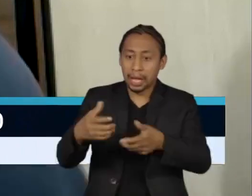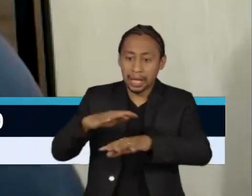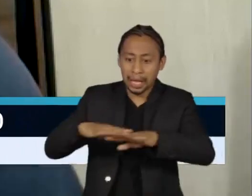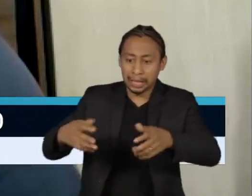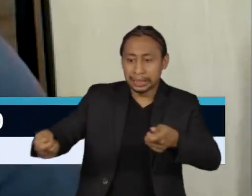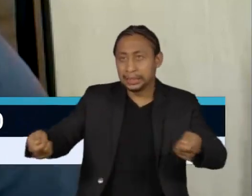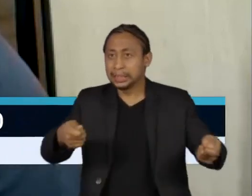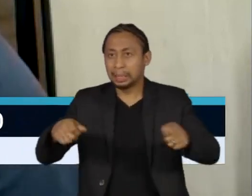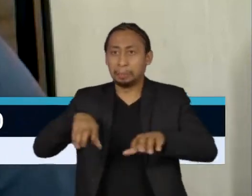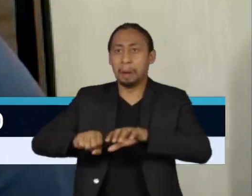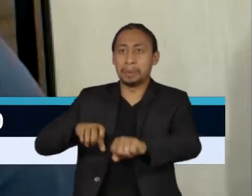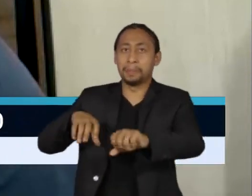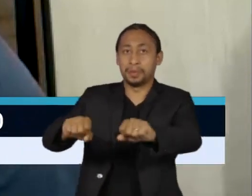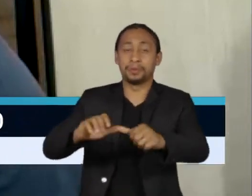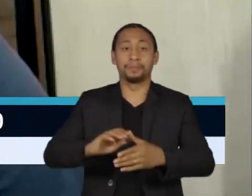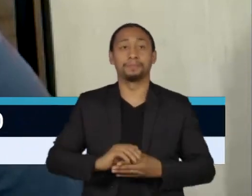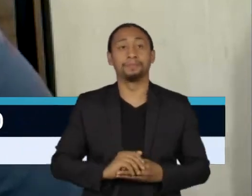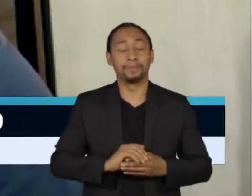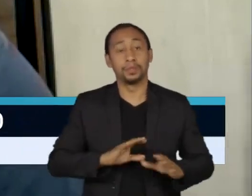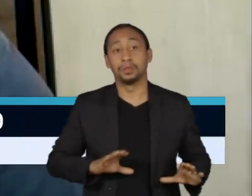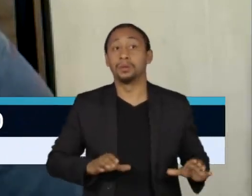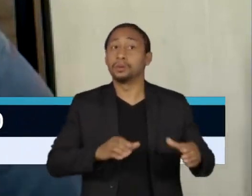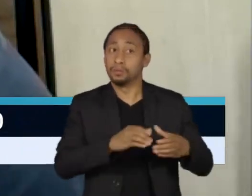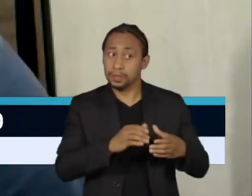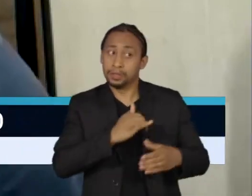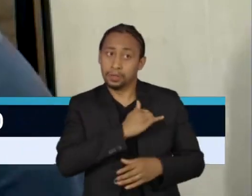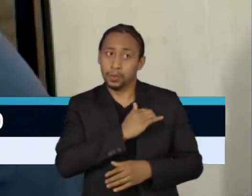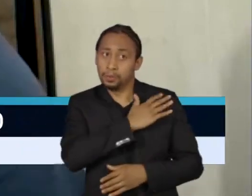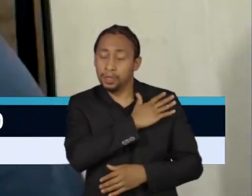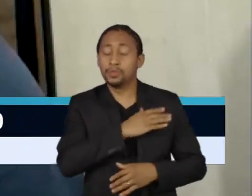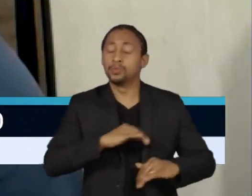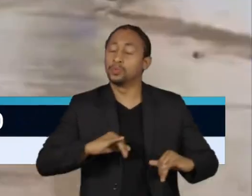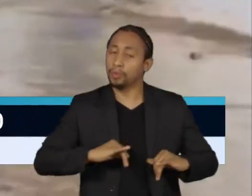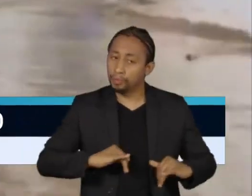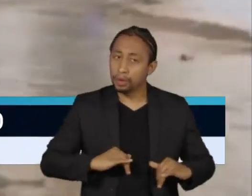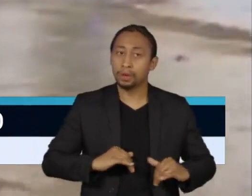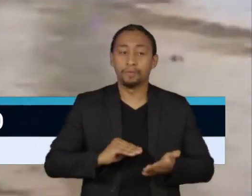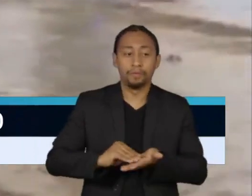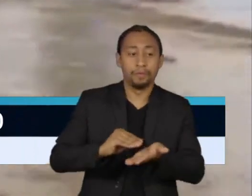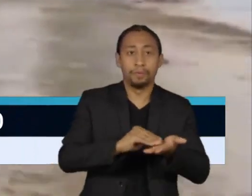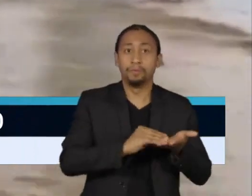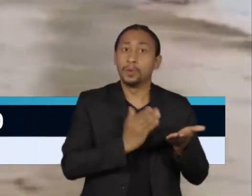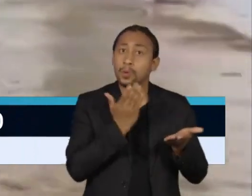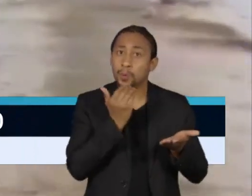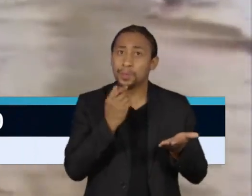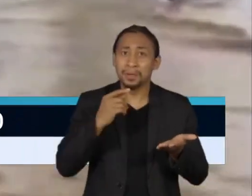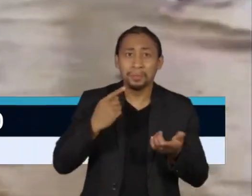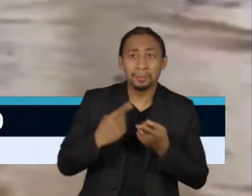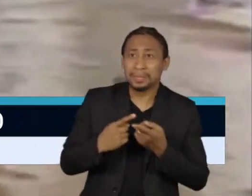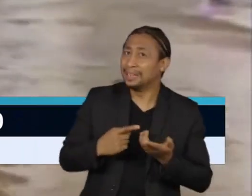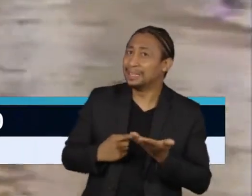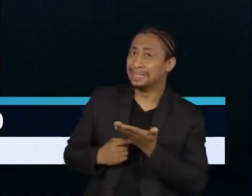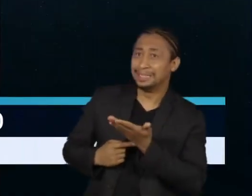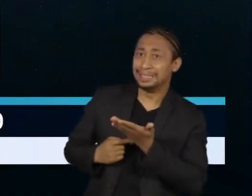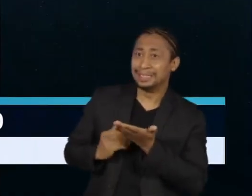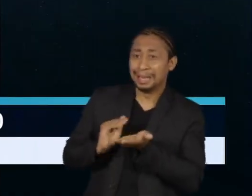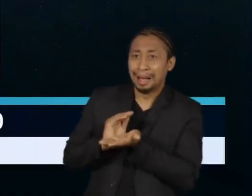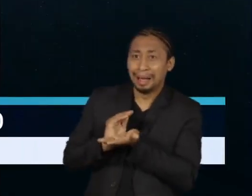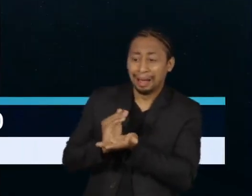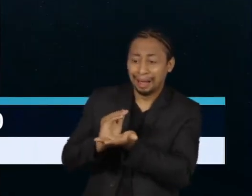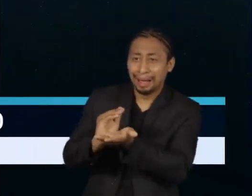morreram, nossas comunidades estão passando fome, porque as caças foi expandidas, ficaram